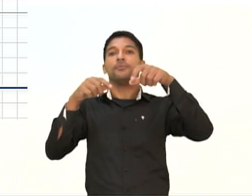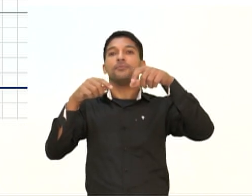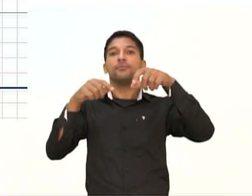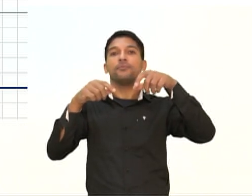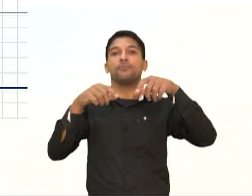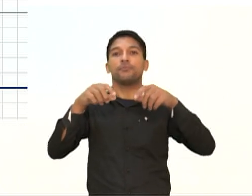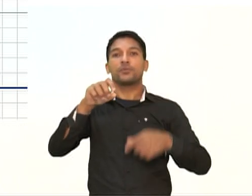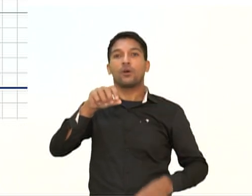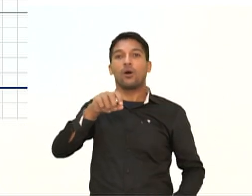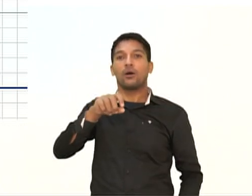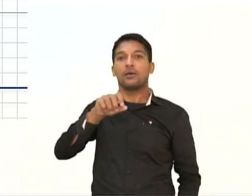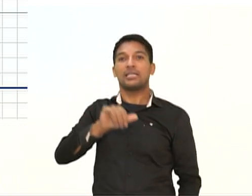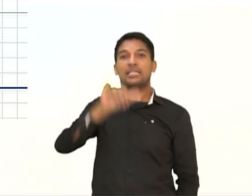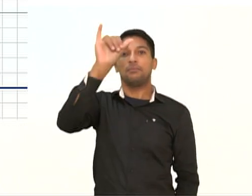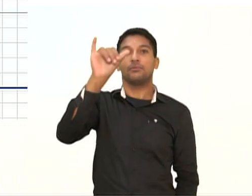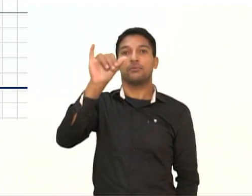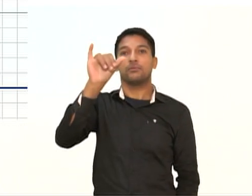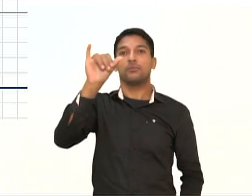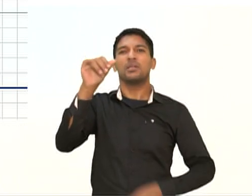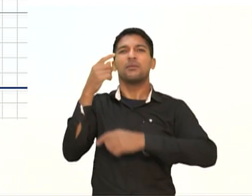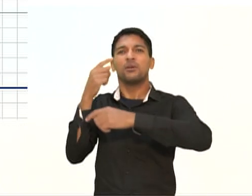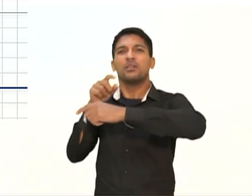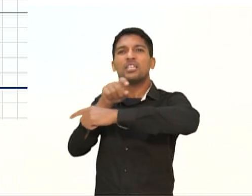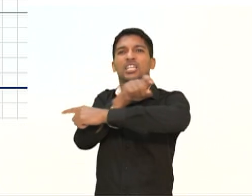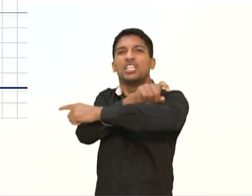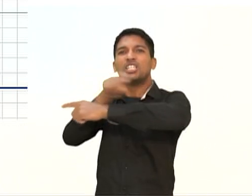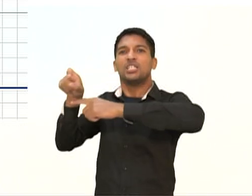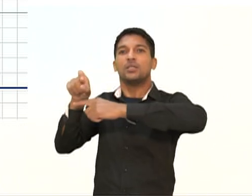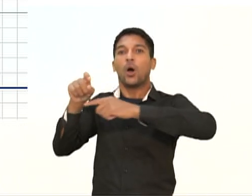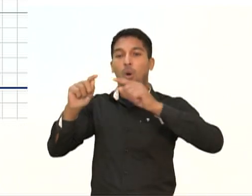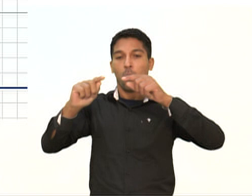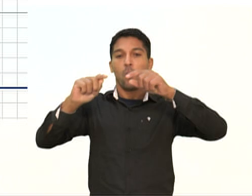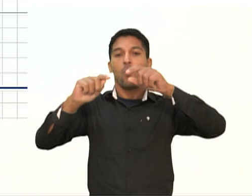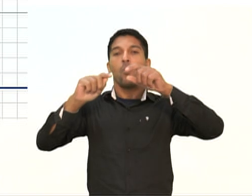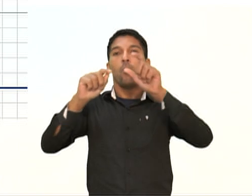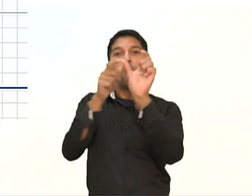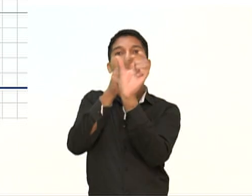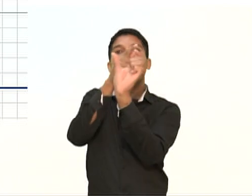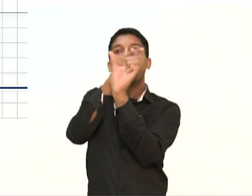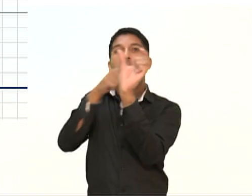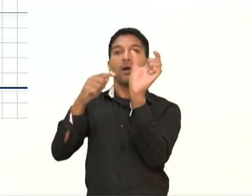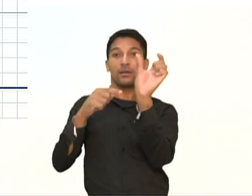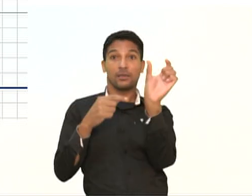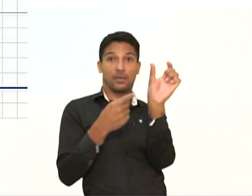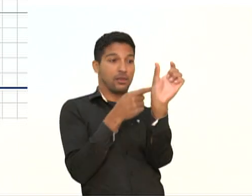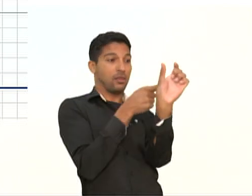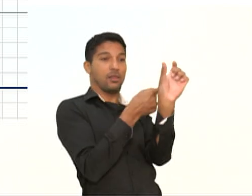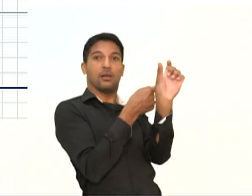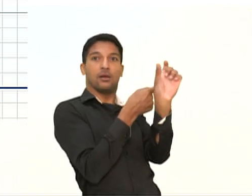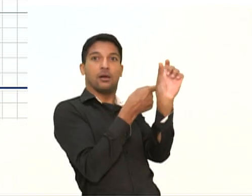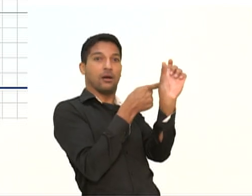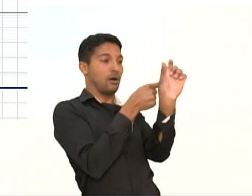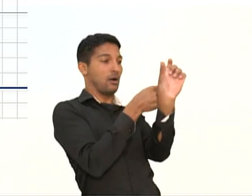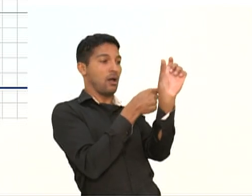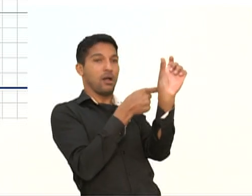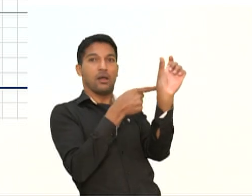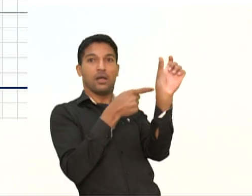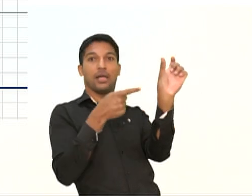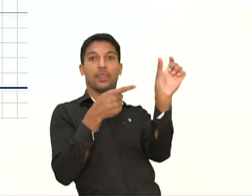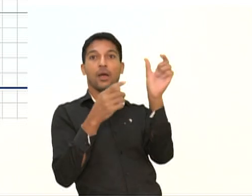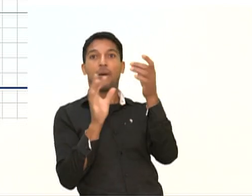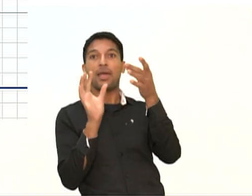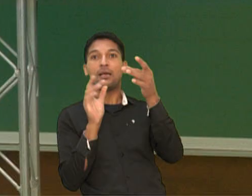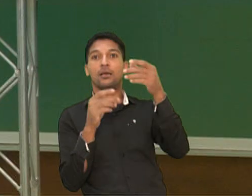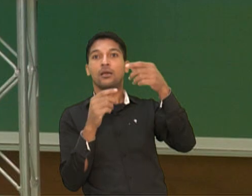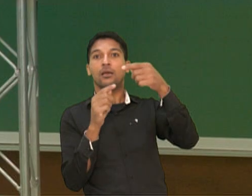só imaginária. Então, essas nuances, essas diferenças, a gente tira já do valor do delta. Olha quanta informação você pode